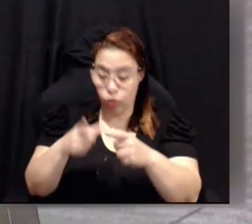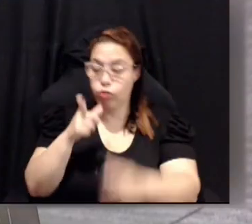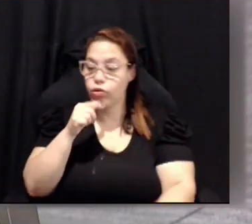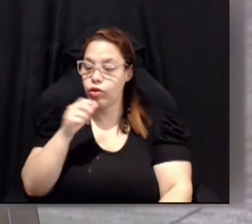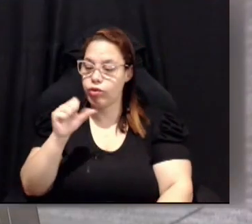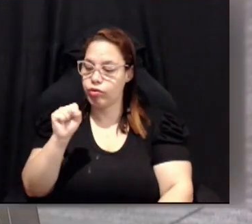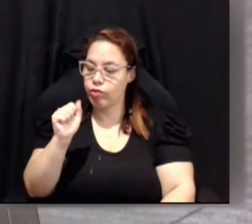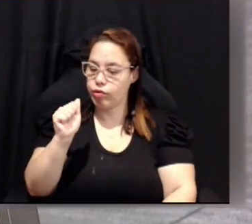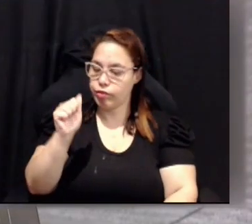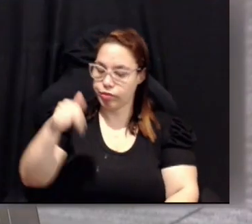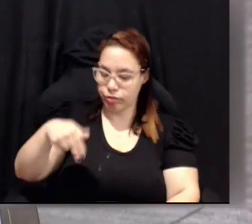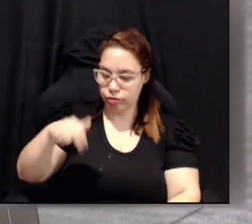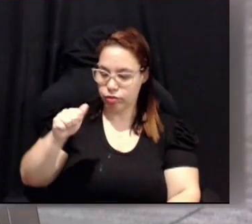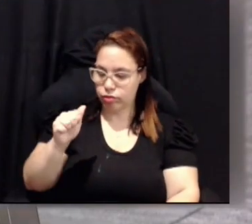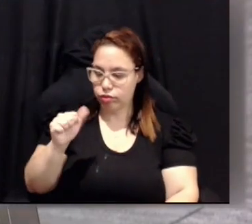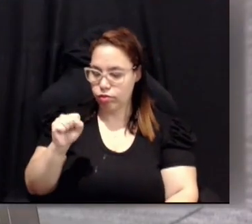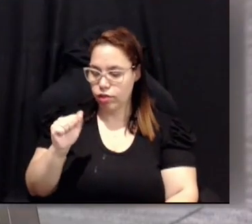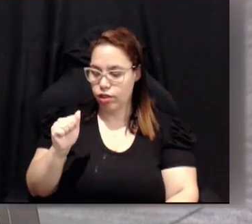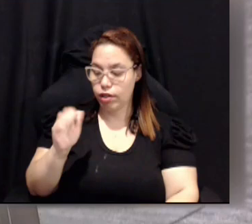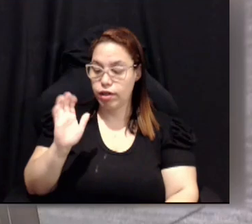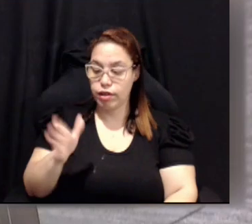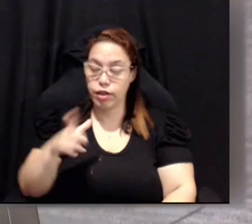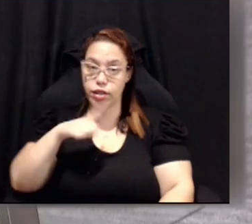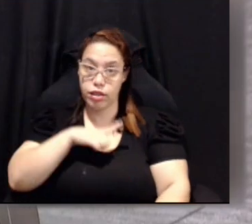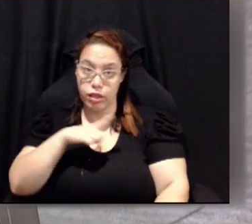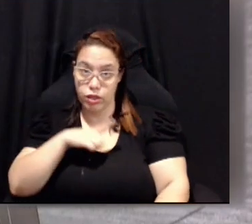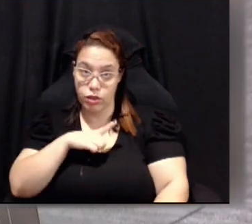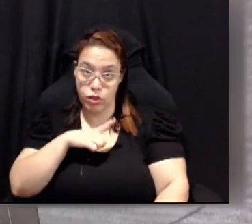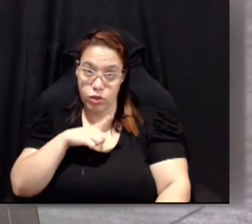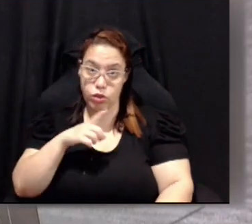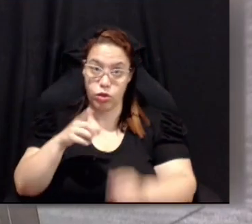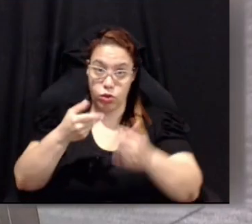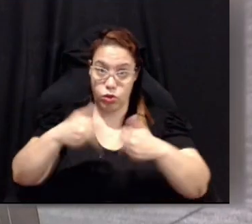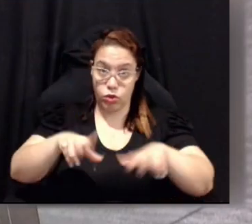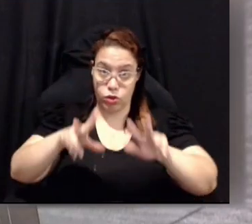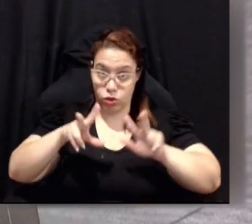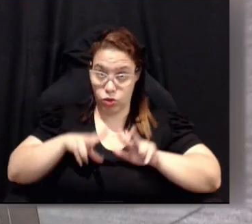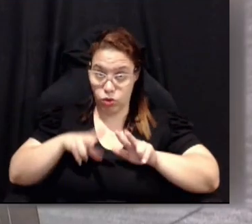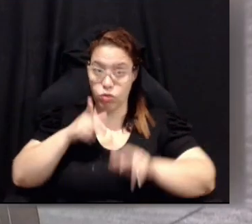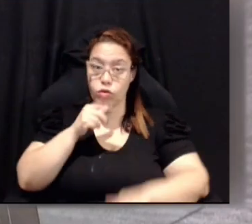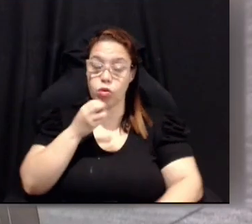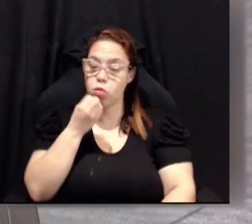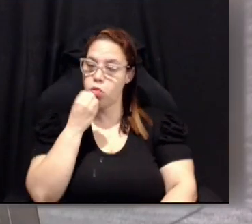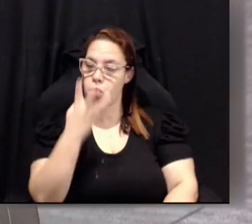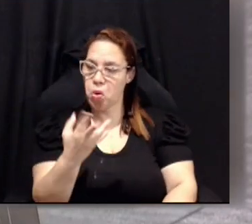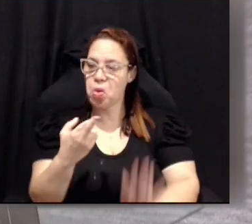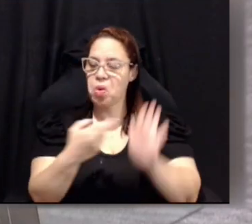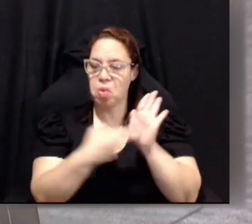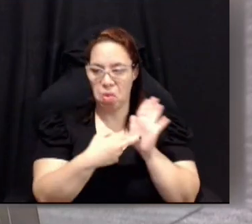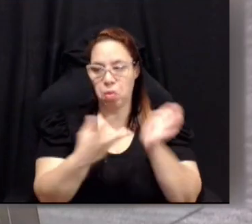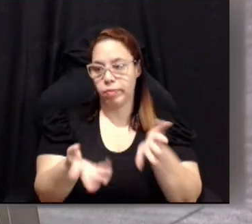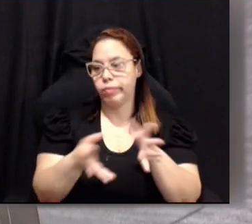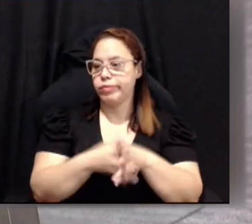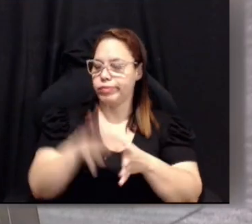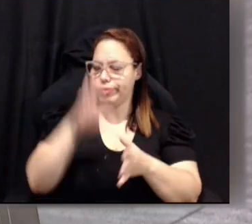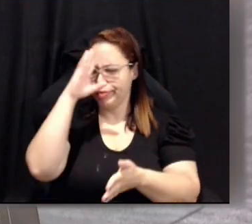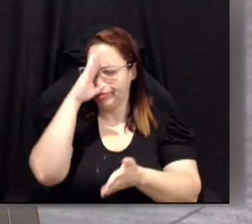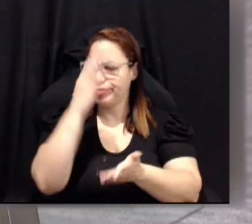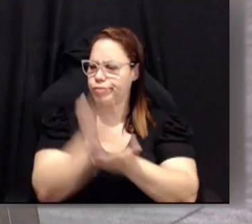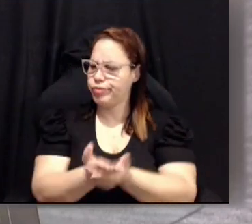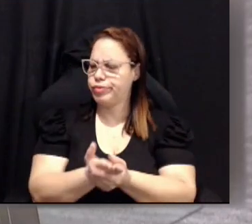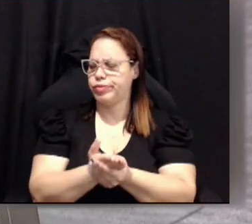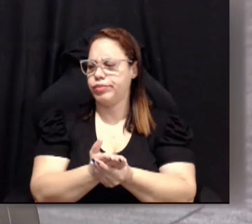cidade de Campinas já tem muitos títulos de uma água de boa referência. Então a gente acredita que seria a